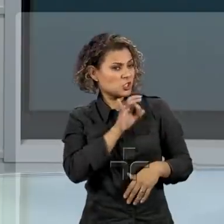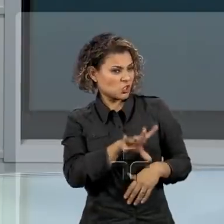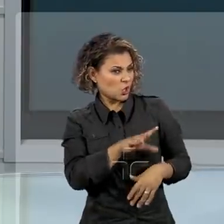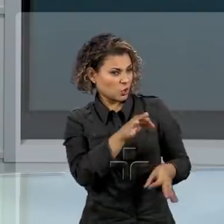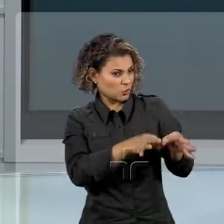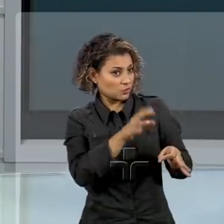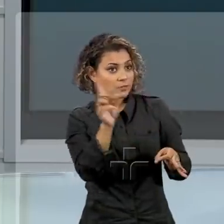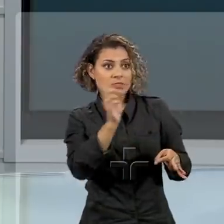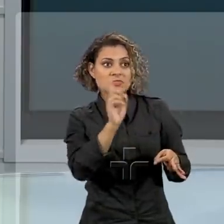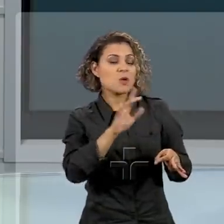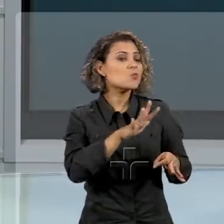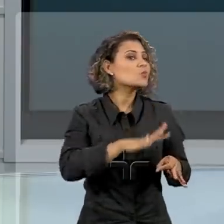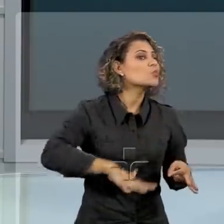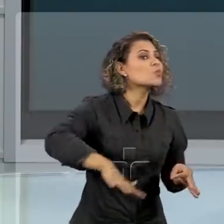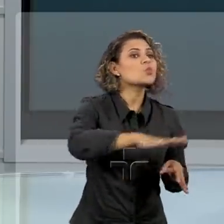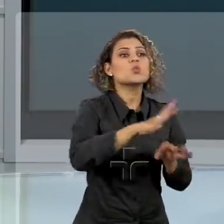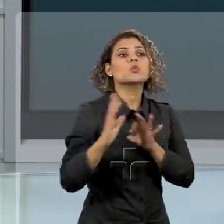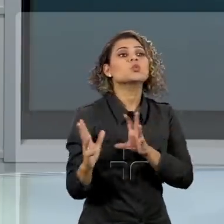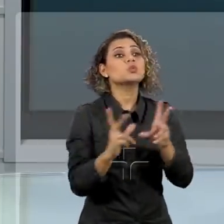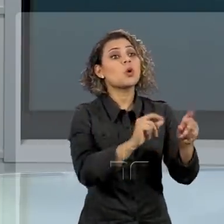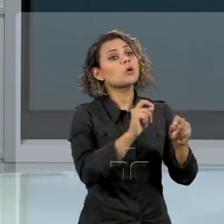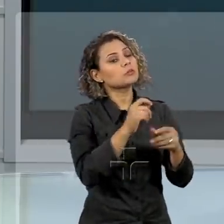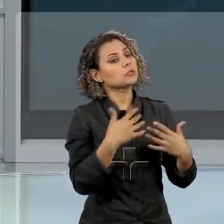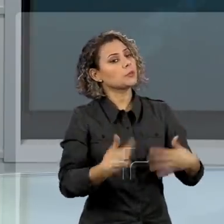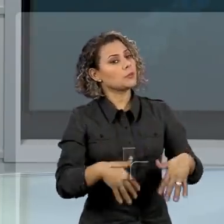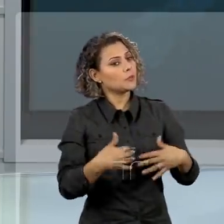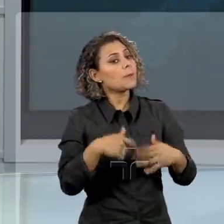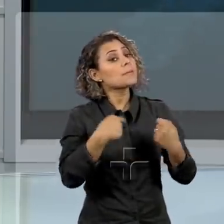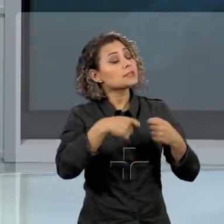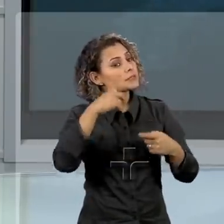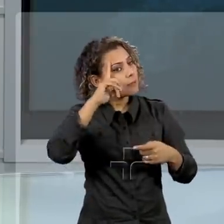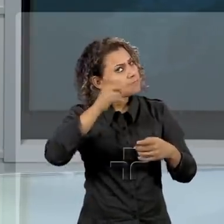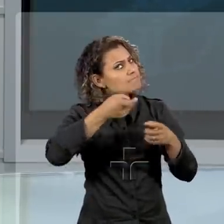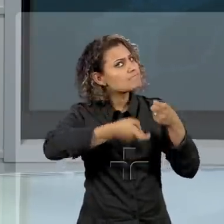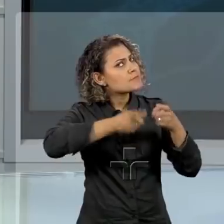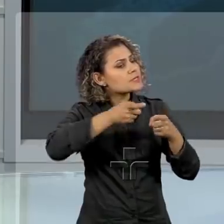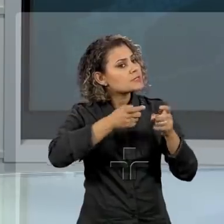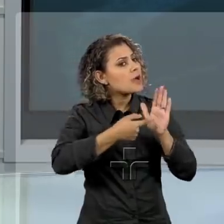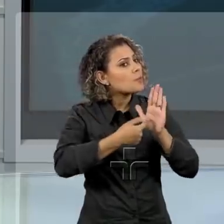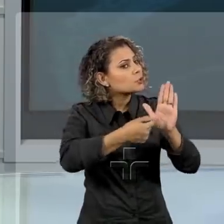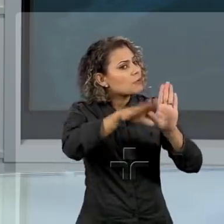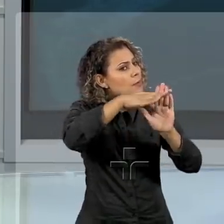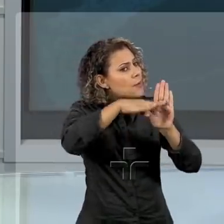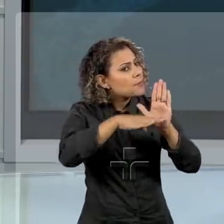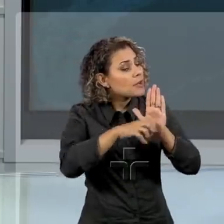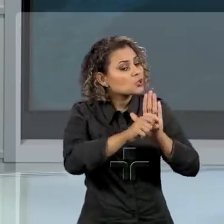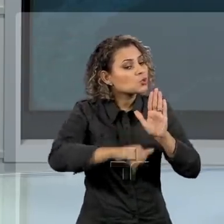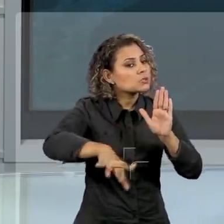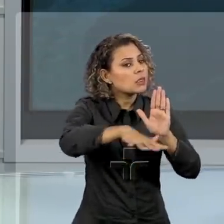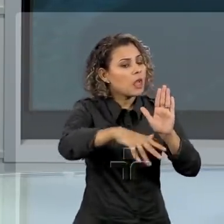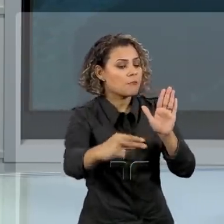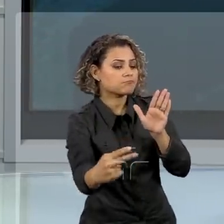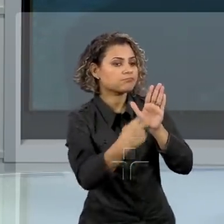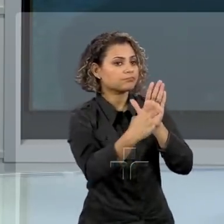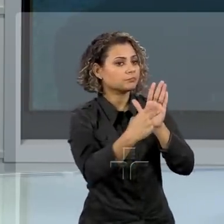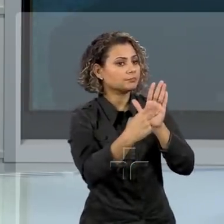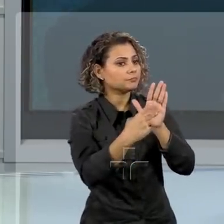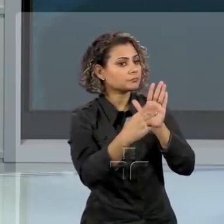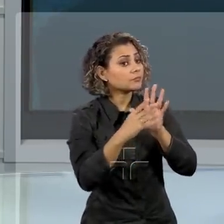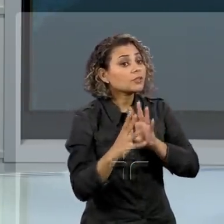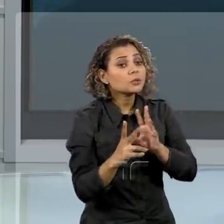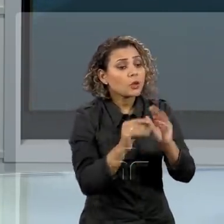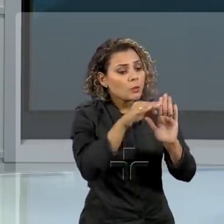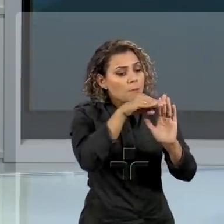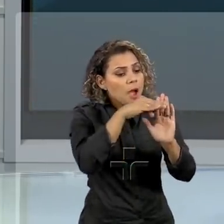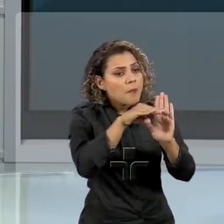da Justiça, e isso vai ter que ser melhor pensado, desenhado e apresentado para a sociedade, é todo um